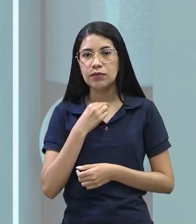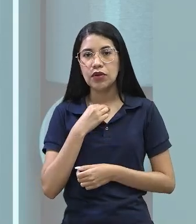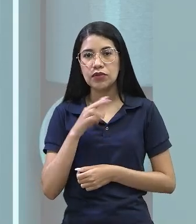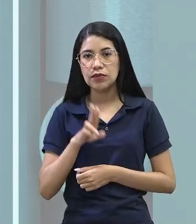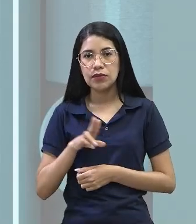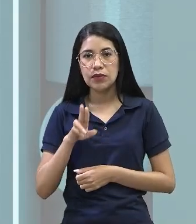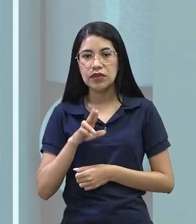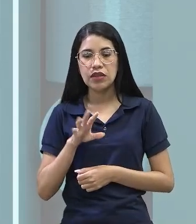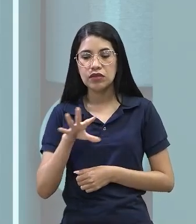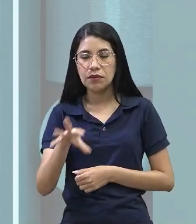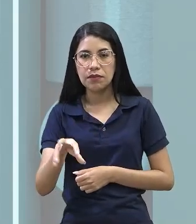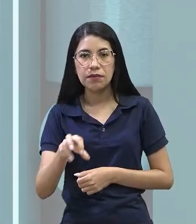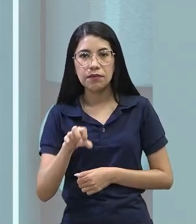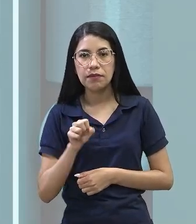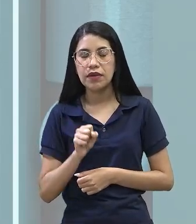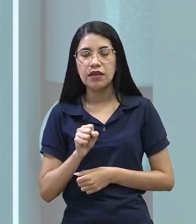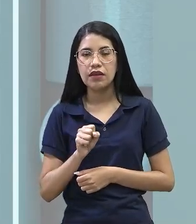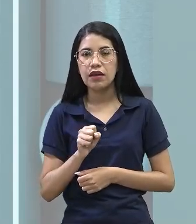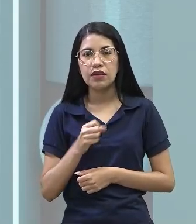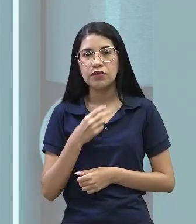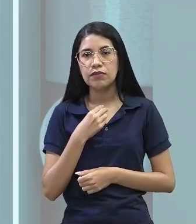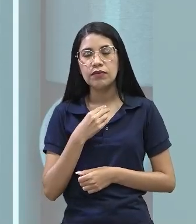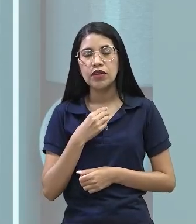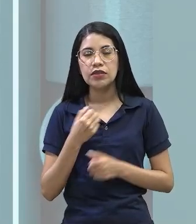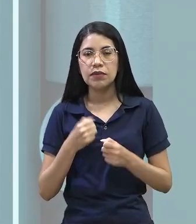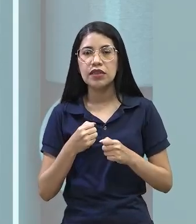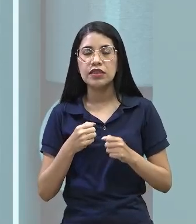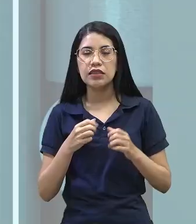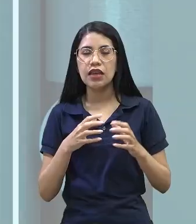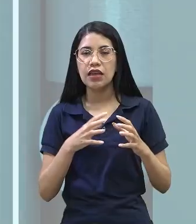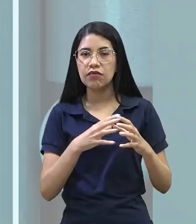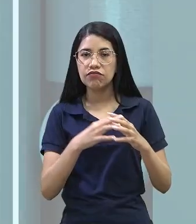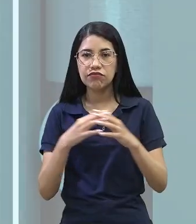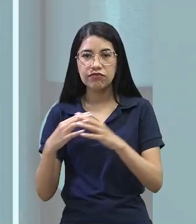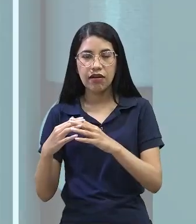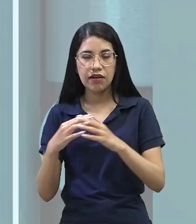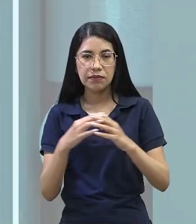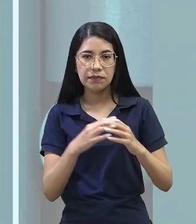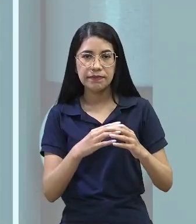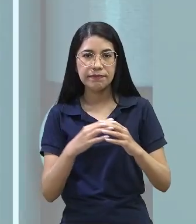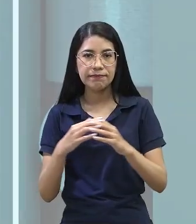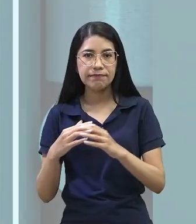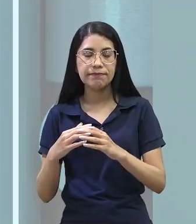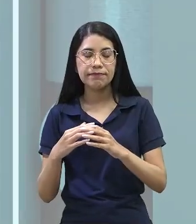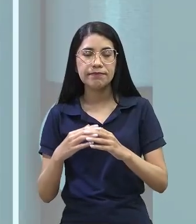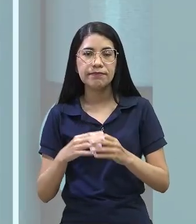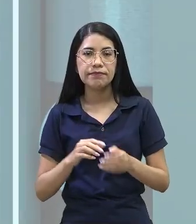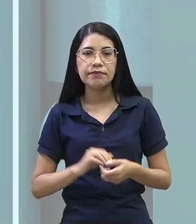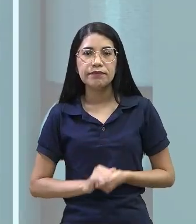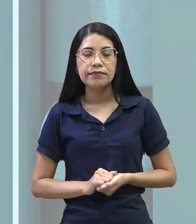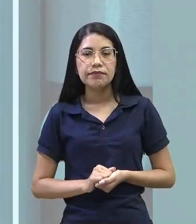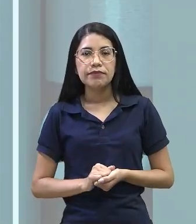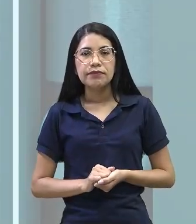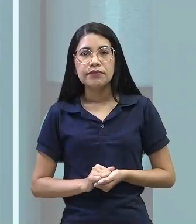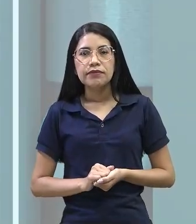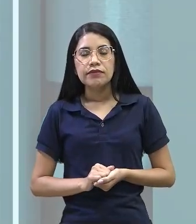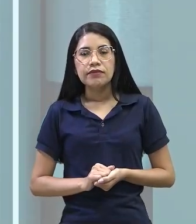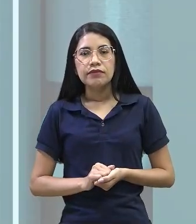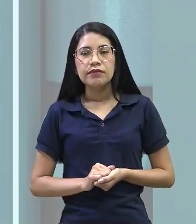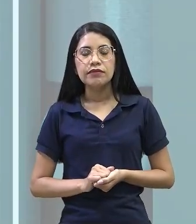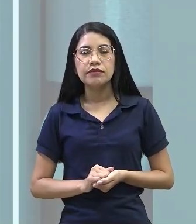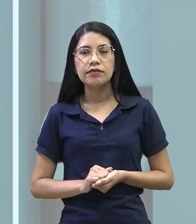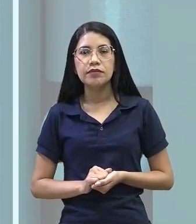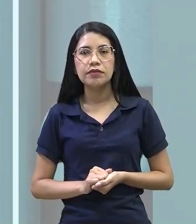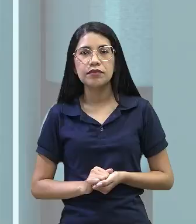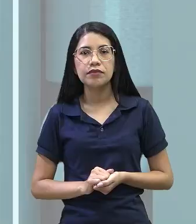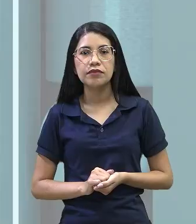simplesmente pegar ou tentar tomar a bola das mãos do jogador que está segurando ela. Não acontece assim, certo?